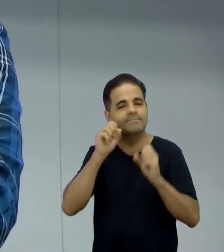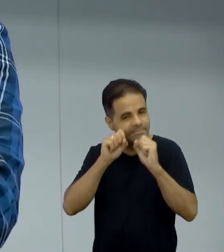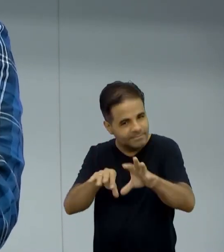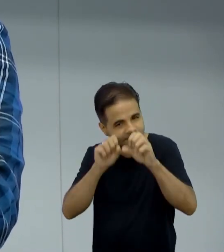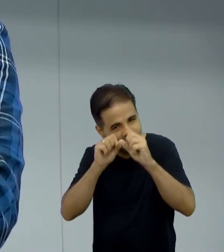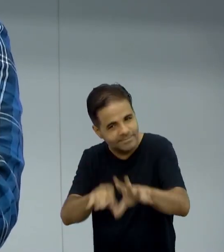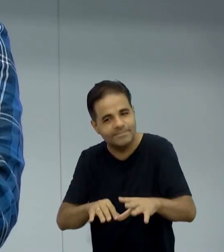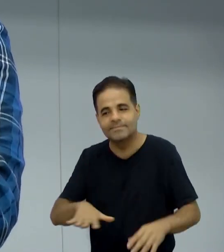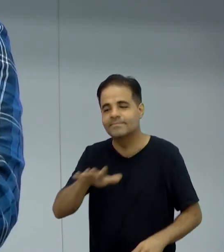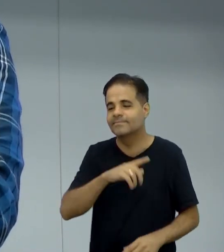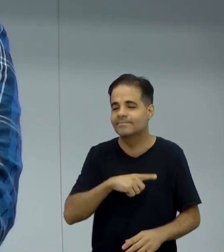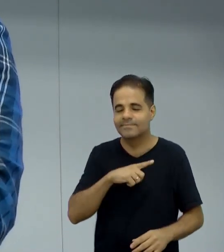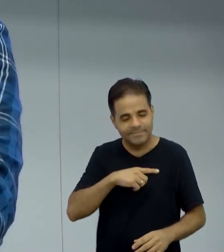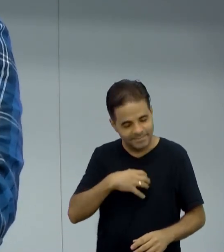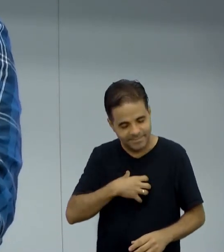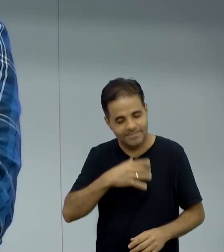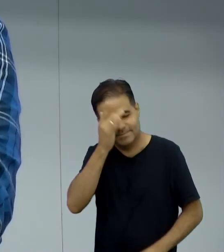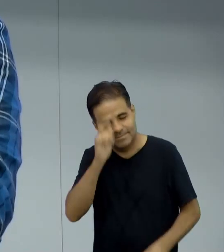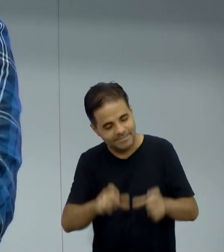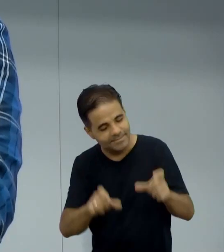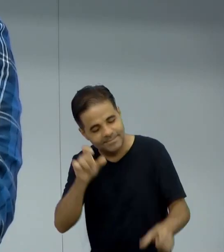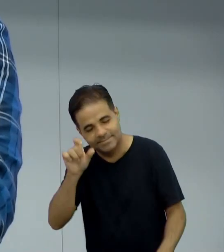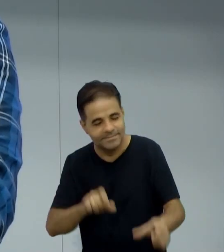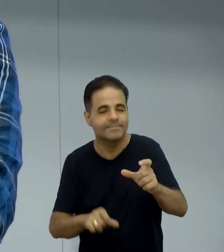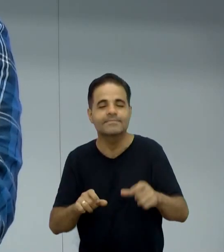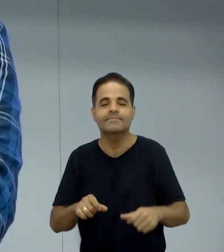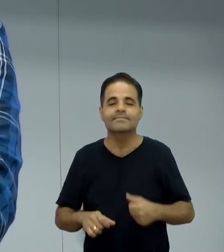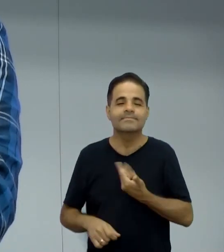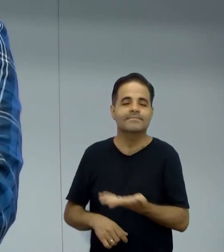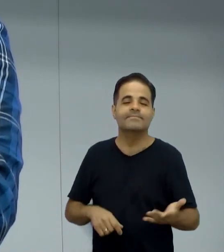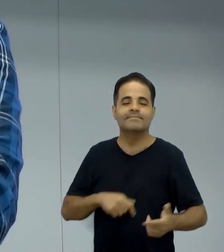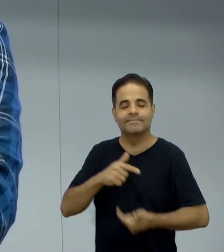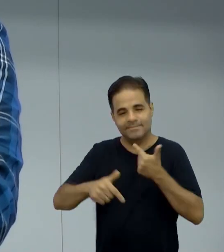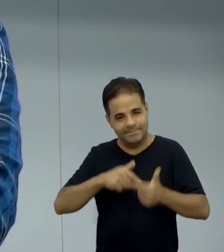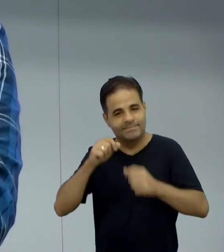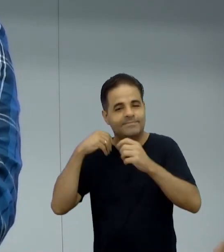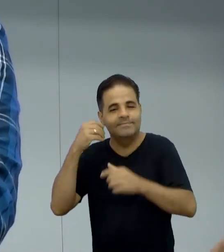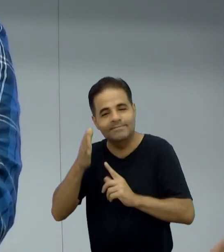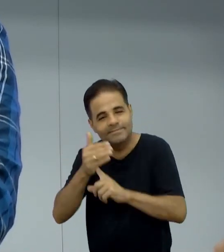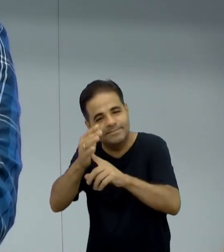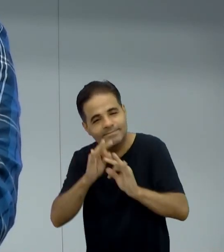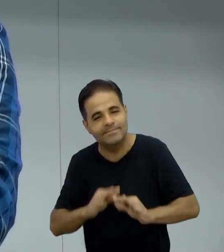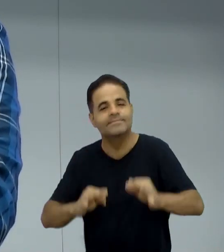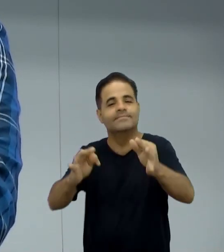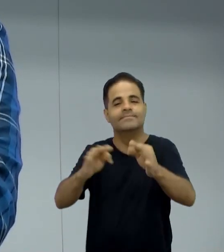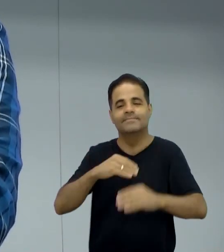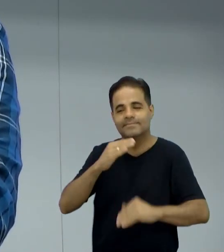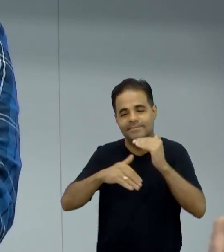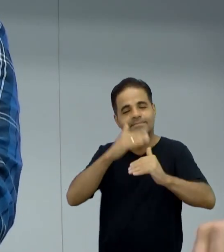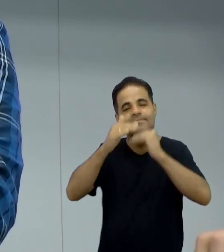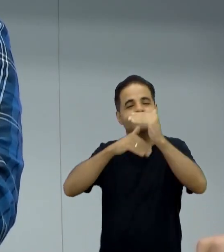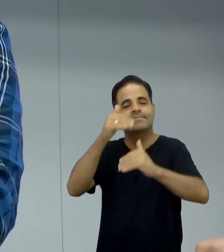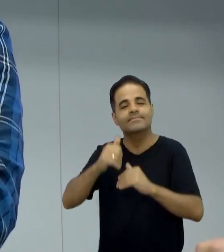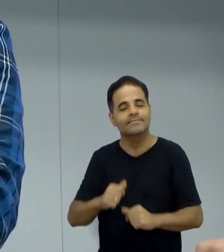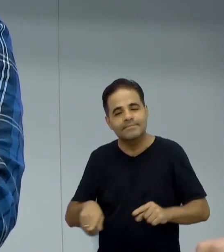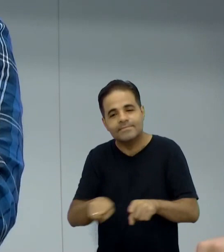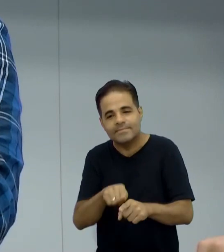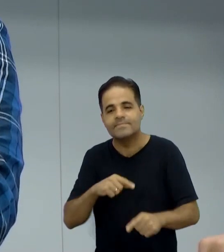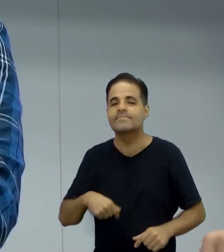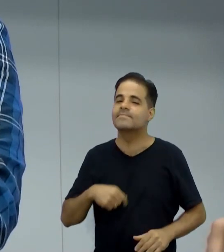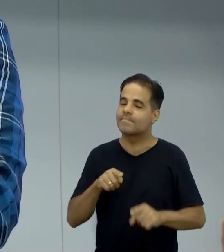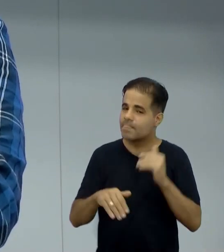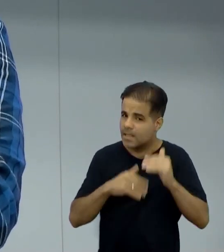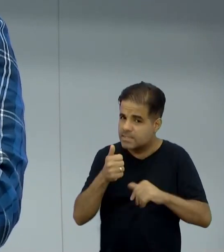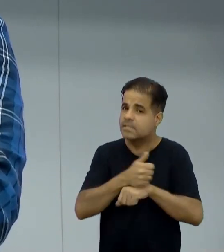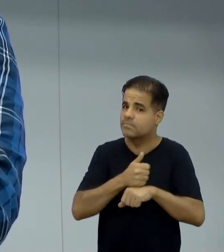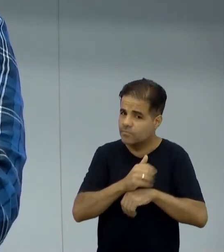também, né, então essas pessoas a trabalharem a tecnologia, né, a se desenvolverem, a crescerem,